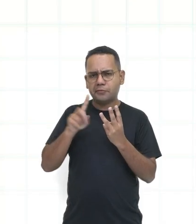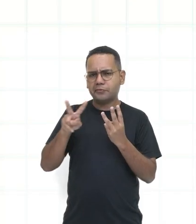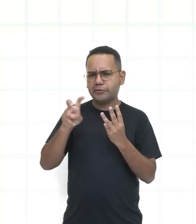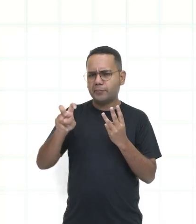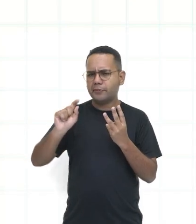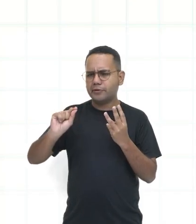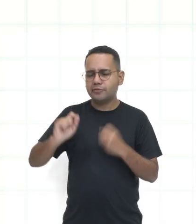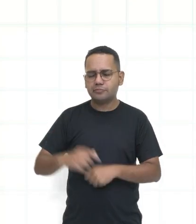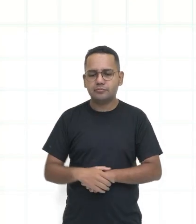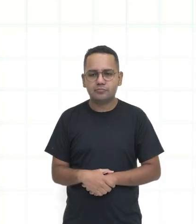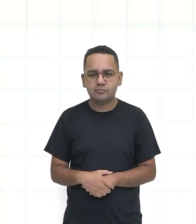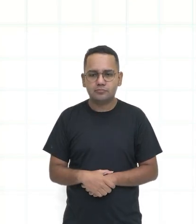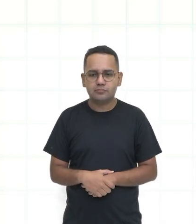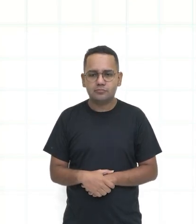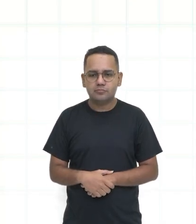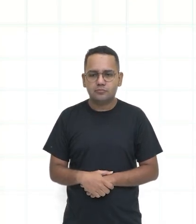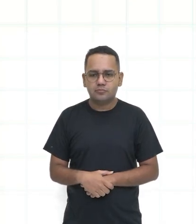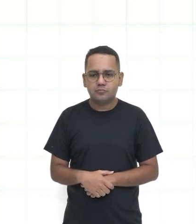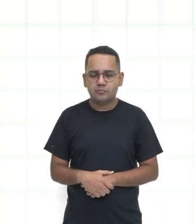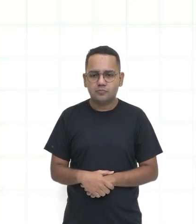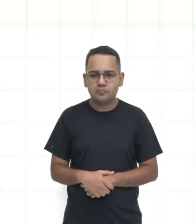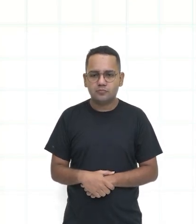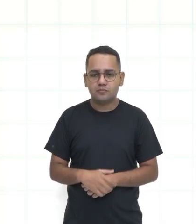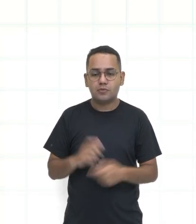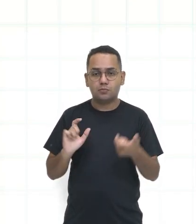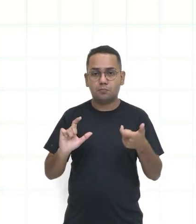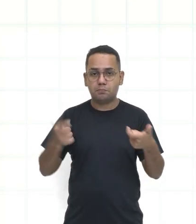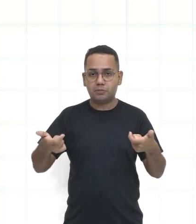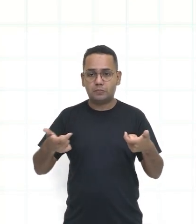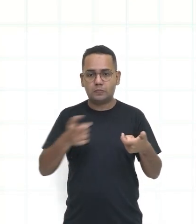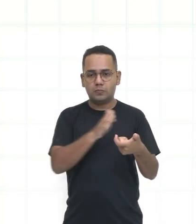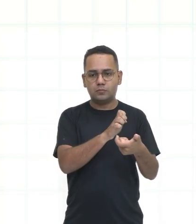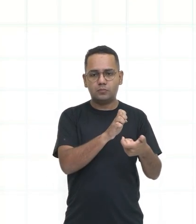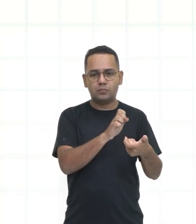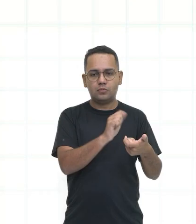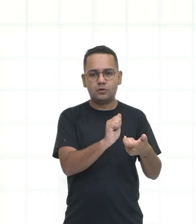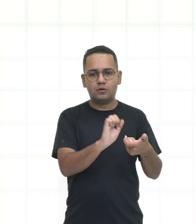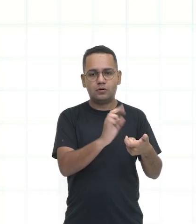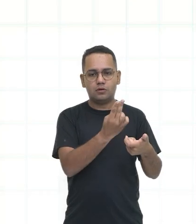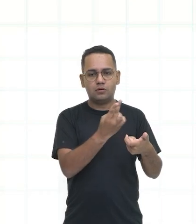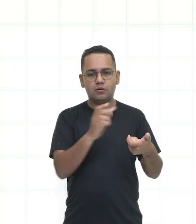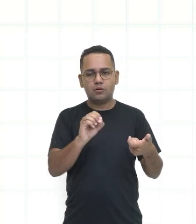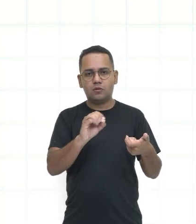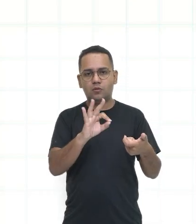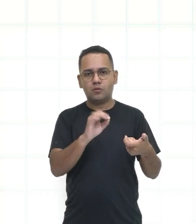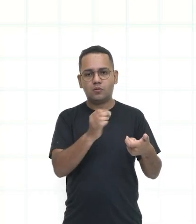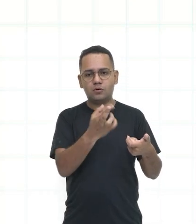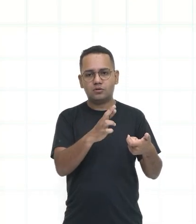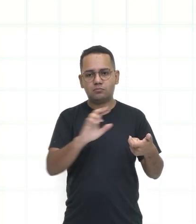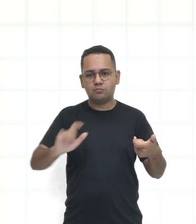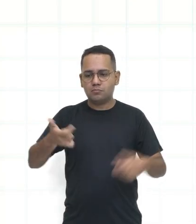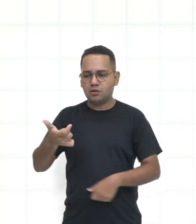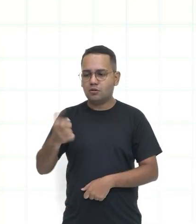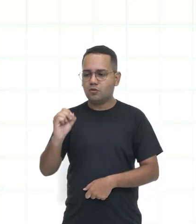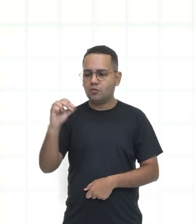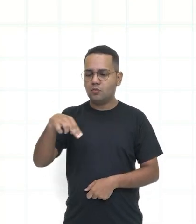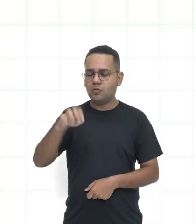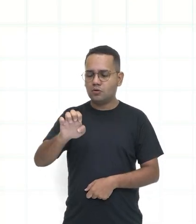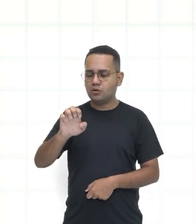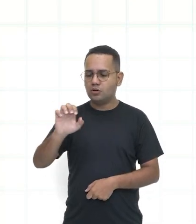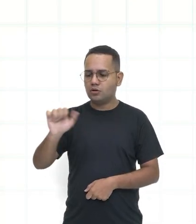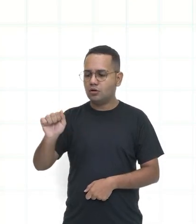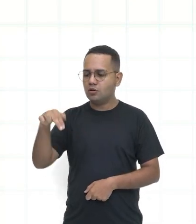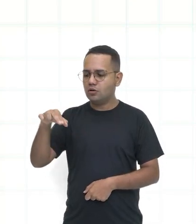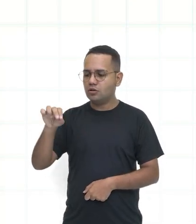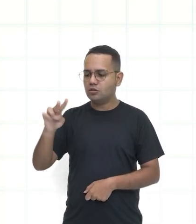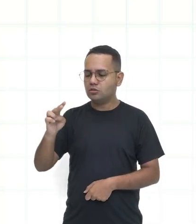Os pronomes recíprocos do inglês são each other ou one another. Eles são utilizados para